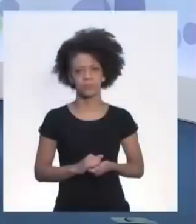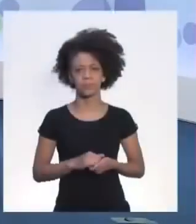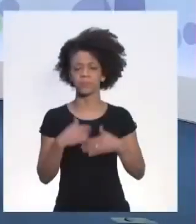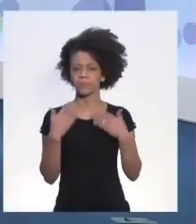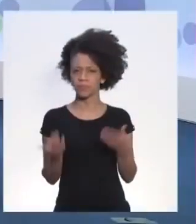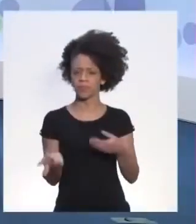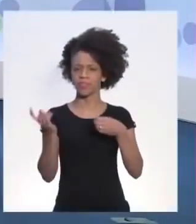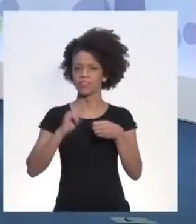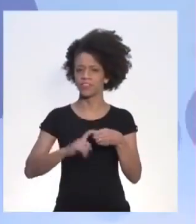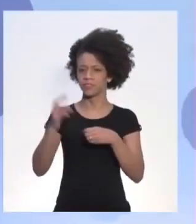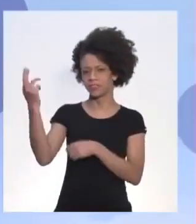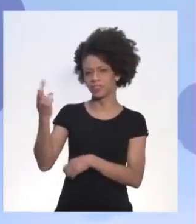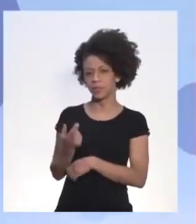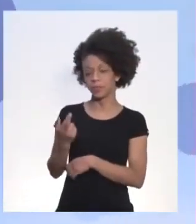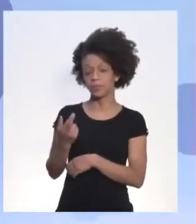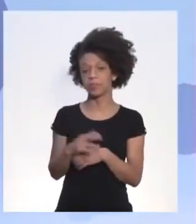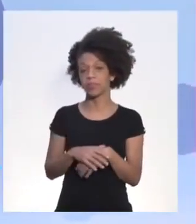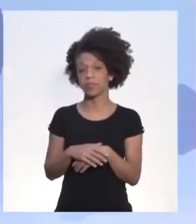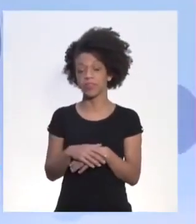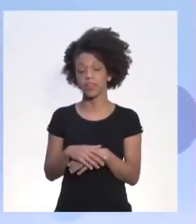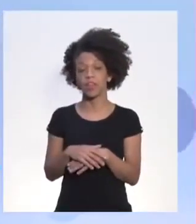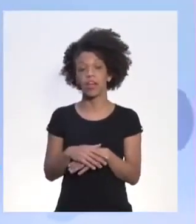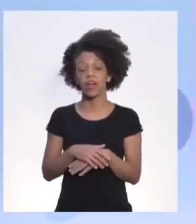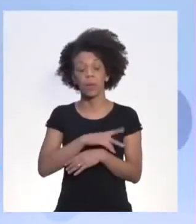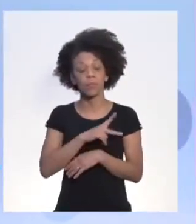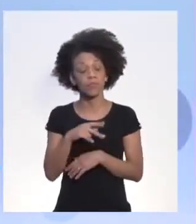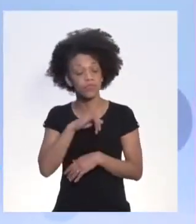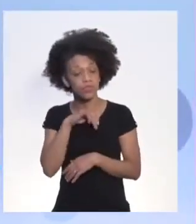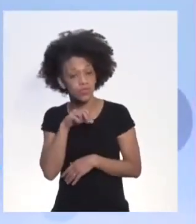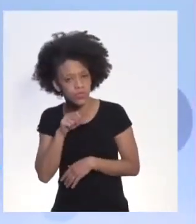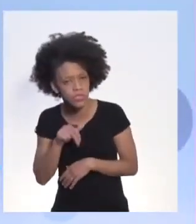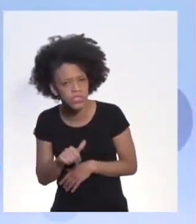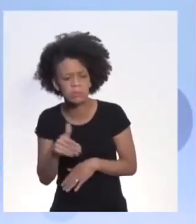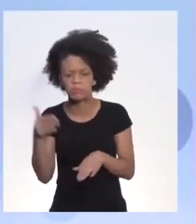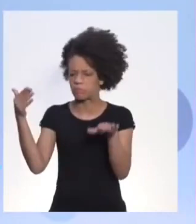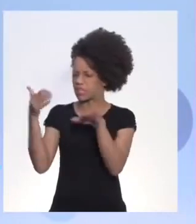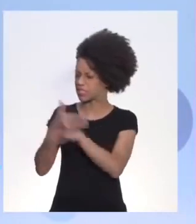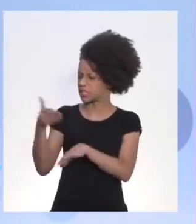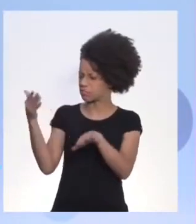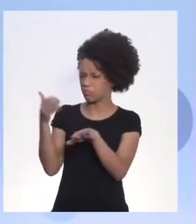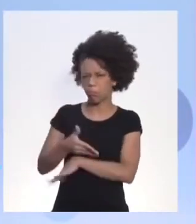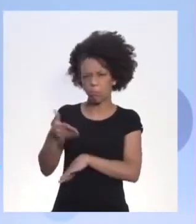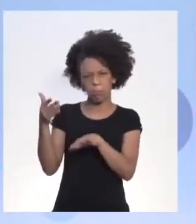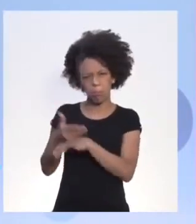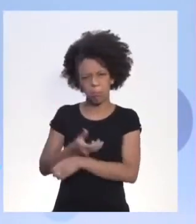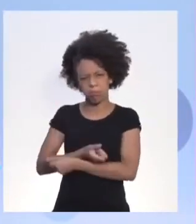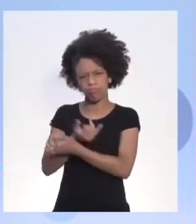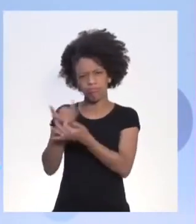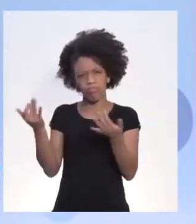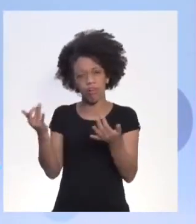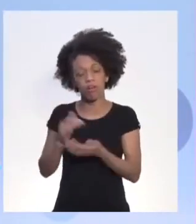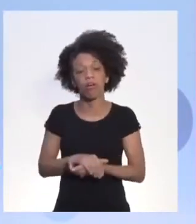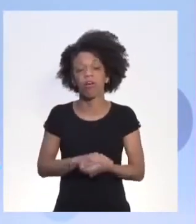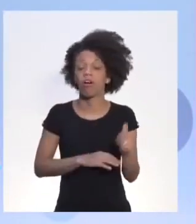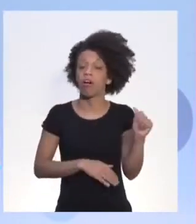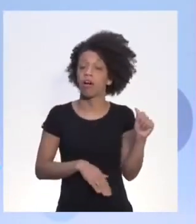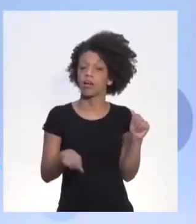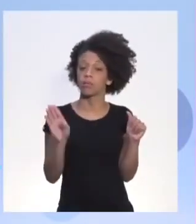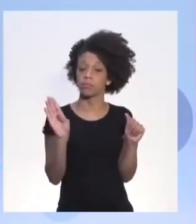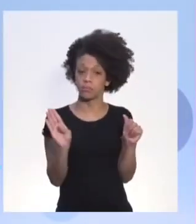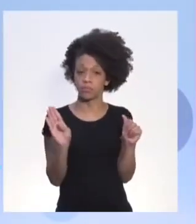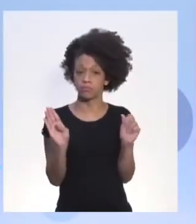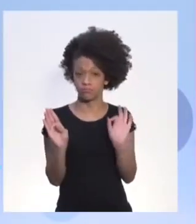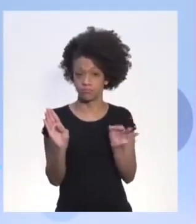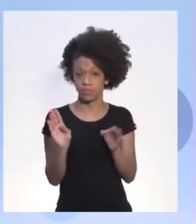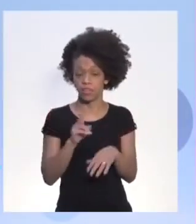Retornamos com a resposta do pessoal. Jonas, muita participação. A grande maioria colocando aqui as respostas A e B. Tá ok? Boa, isso